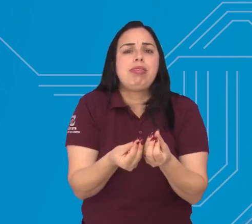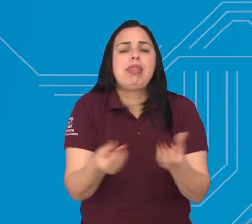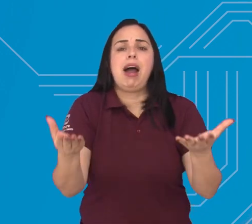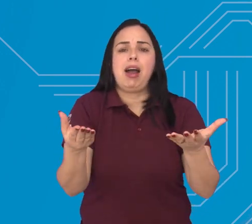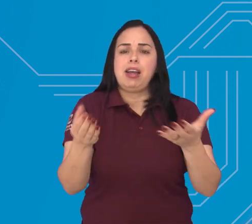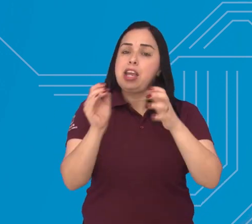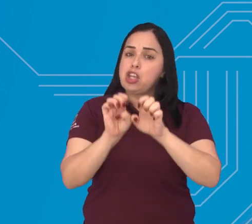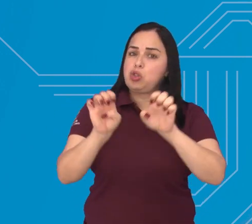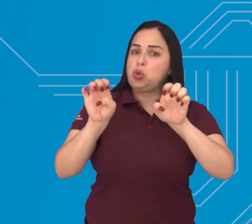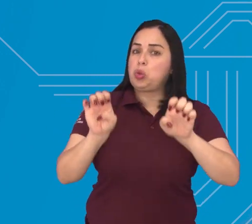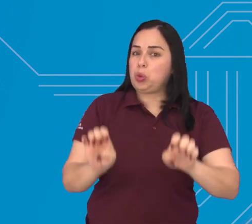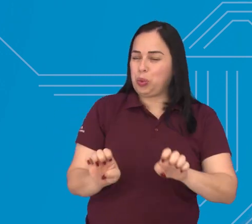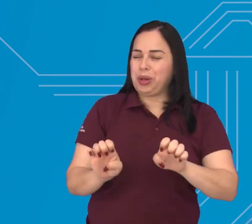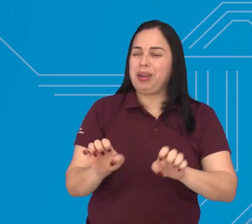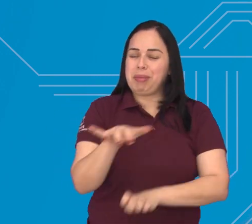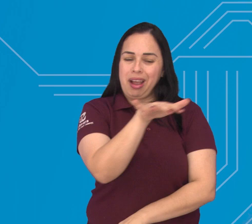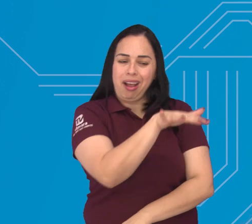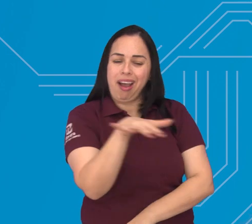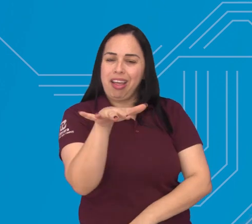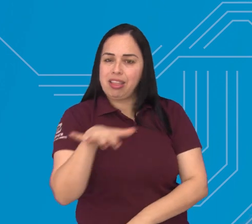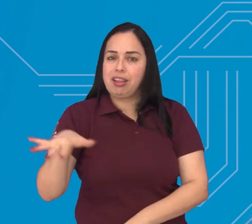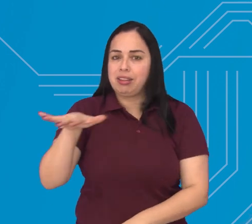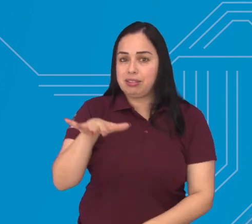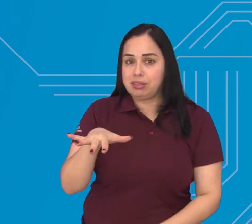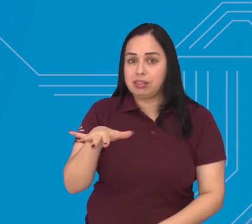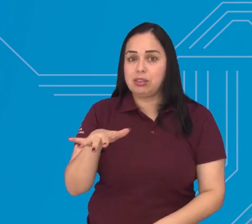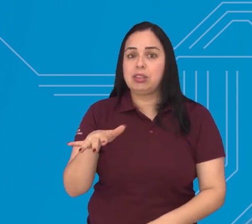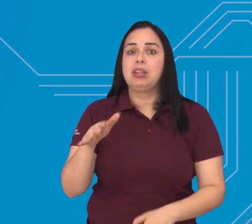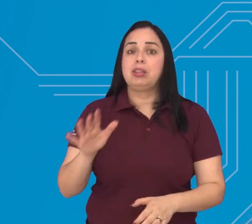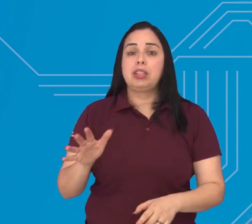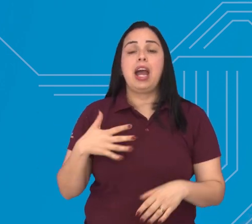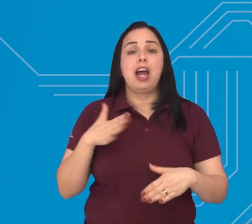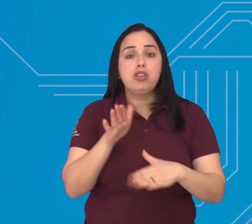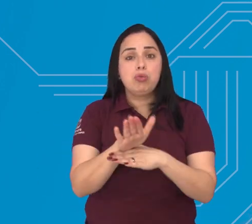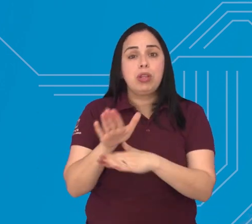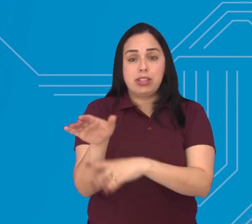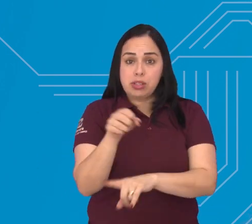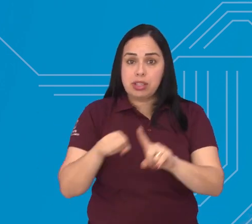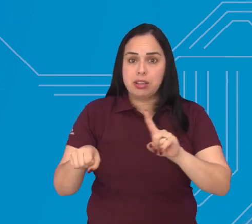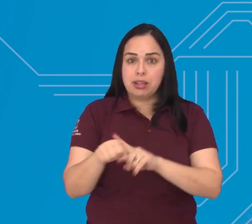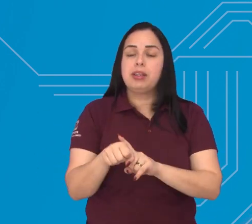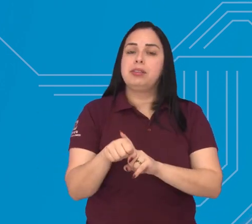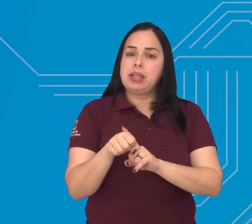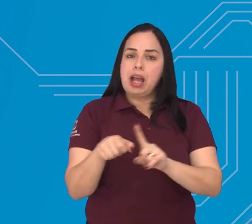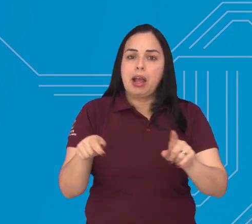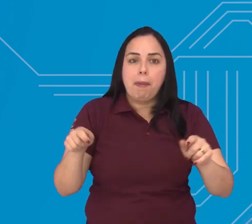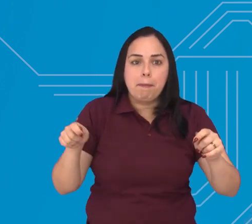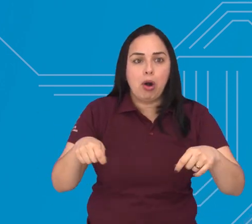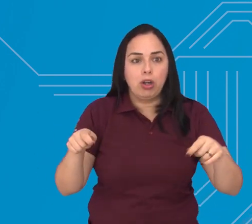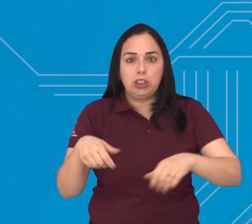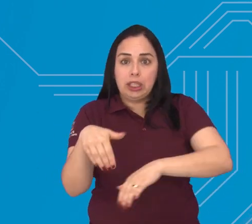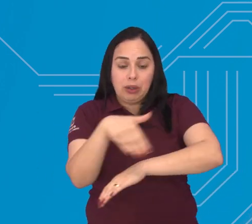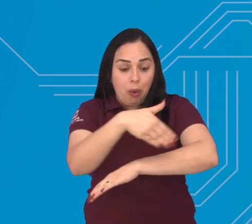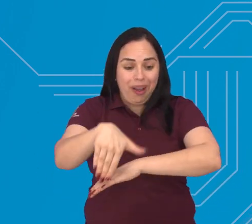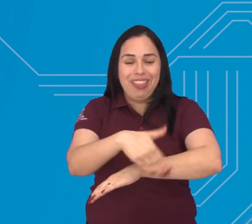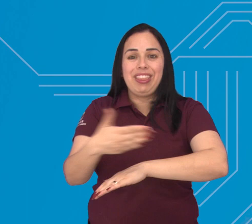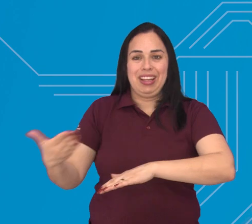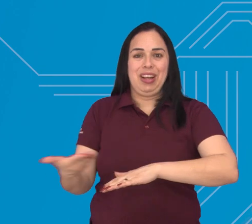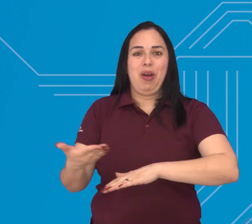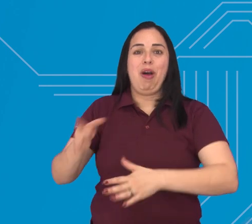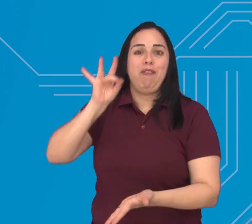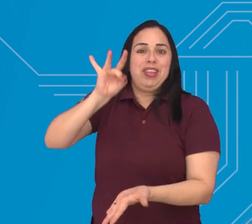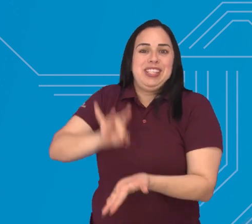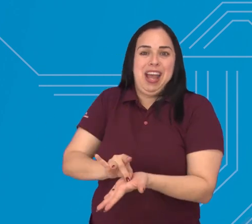mais infraestrutura para esses locais. A matéria também tem um impacto social, já que vai ser possível garantir endereços a quem